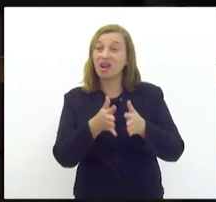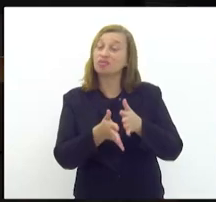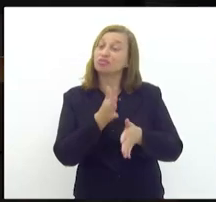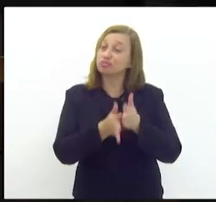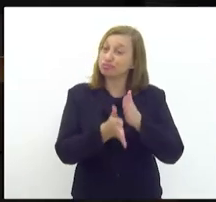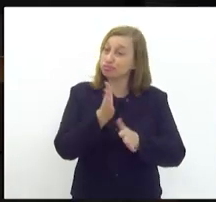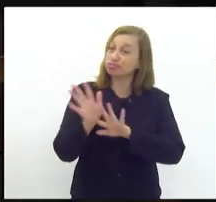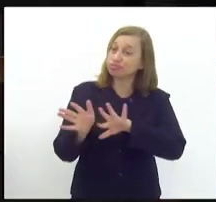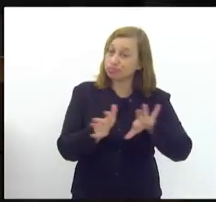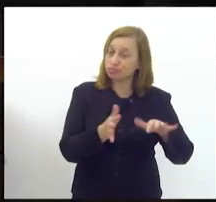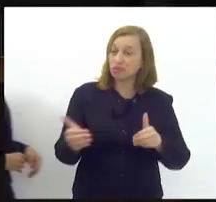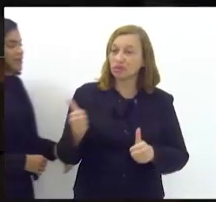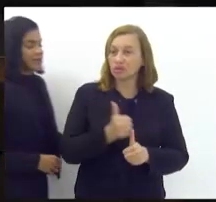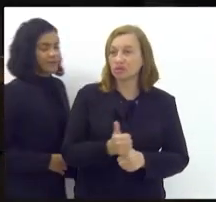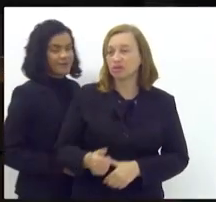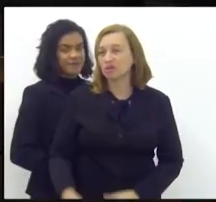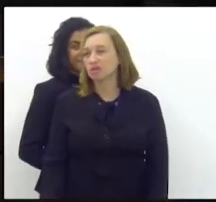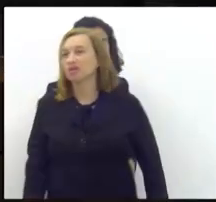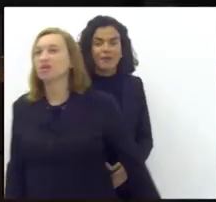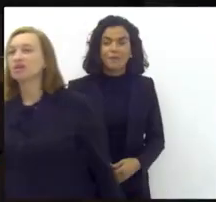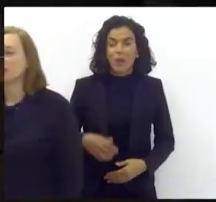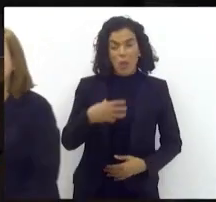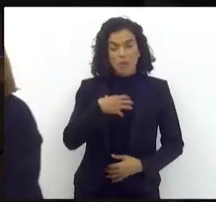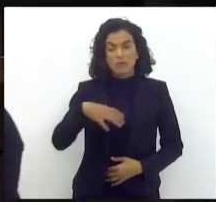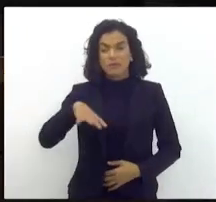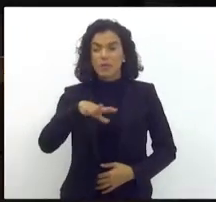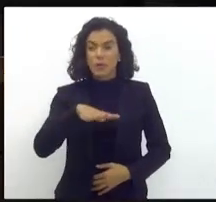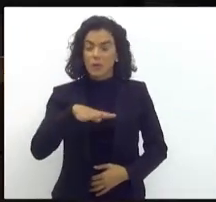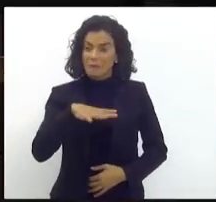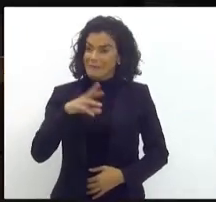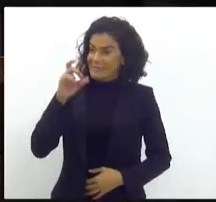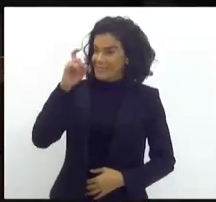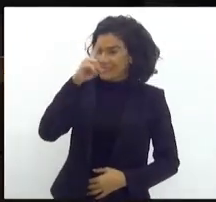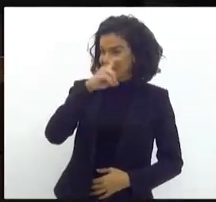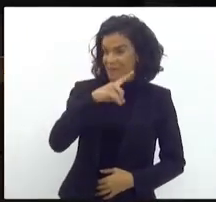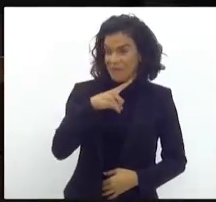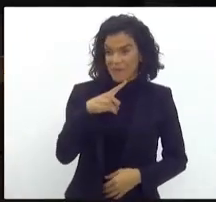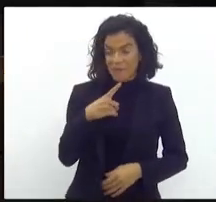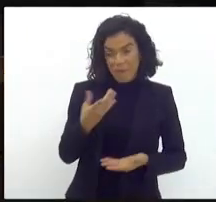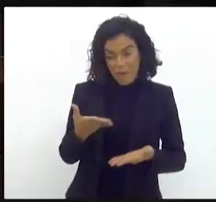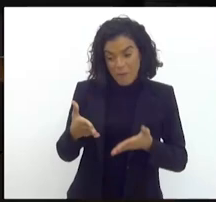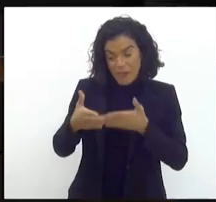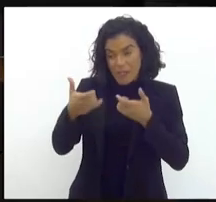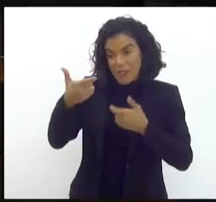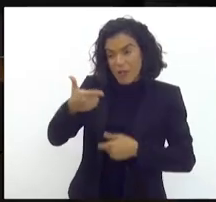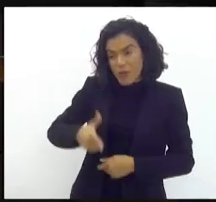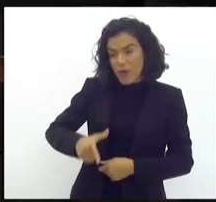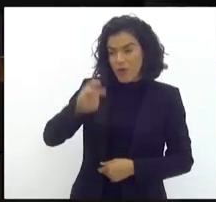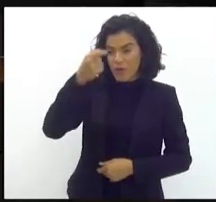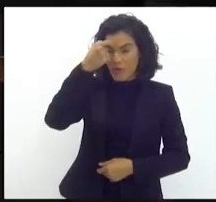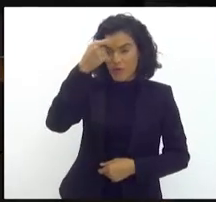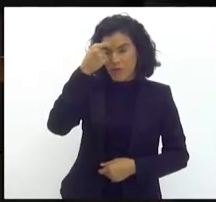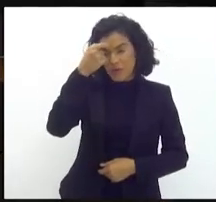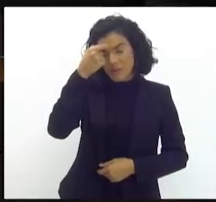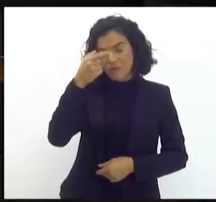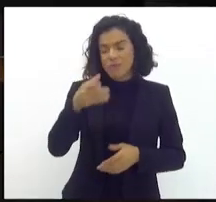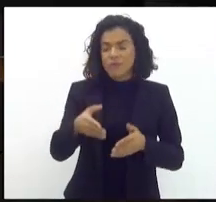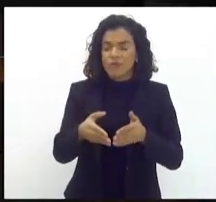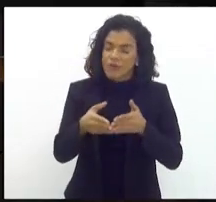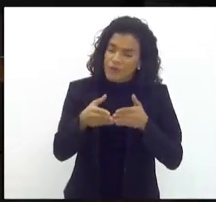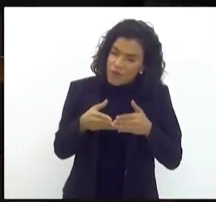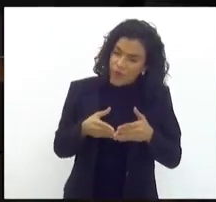oportunizado o contraditório aí eu fico numa justa Mas vamos pedir consenso novamente aos Colegas por favor